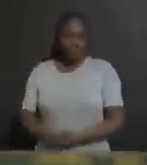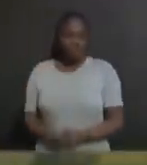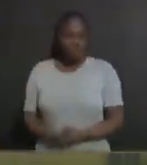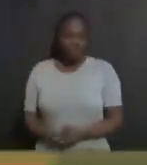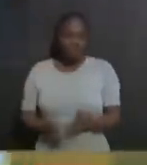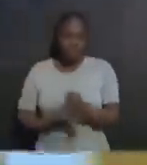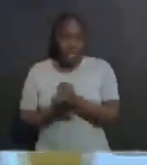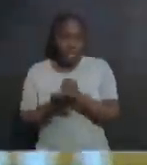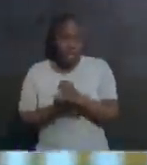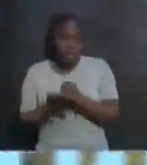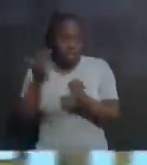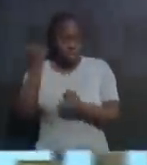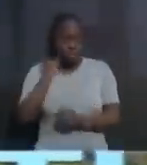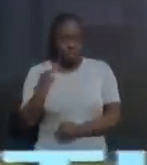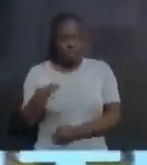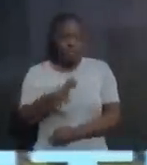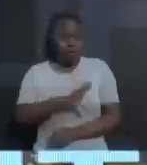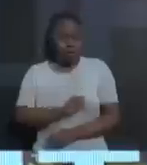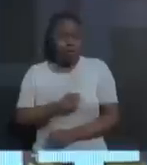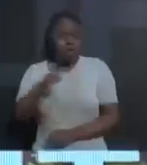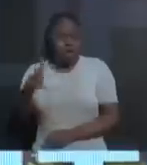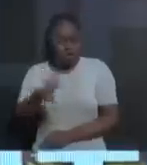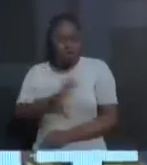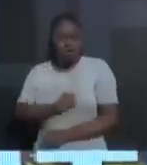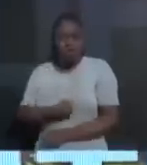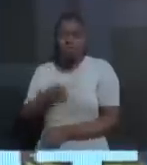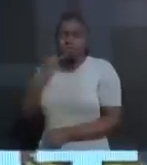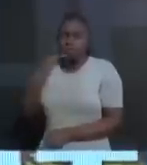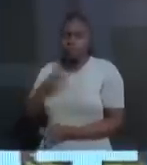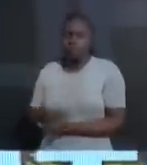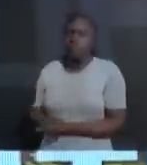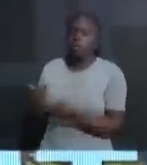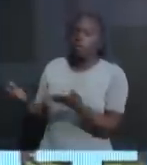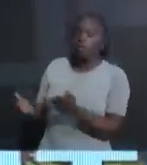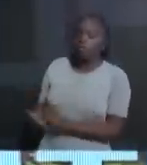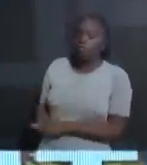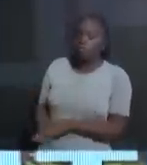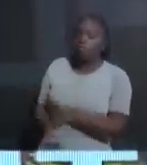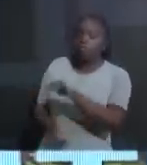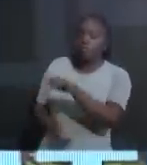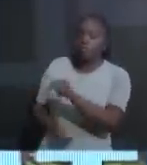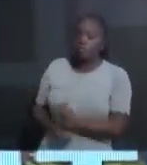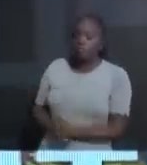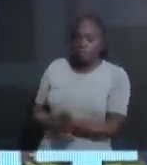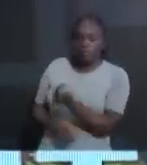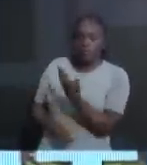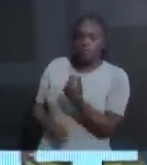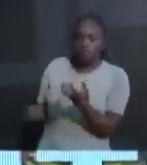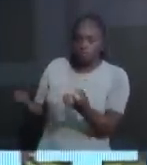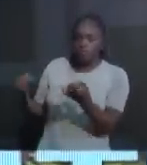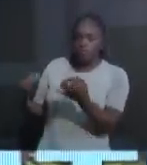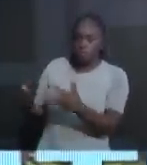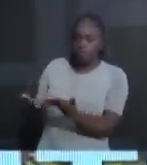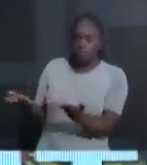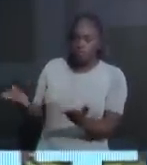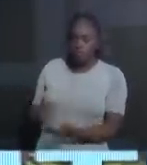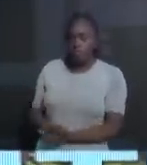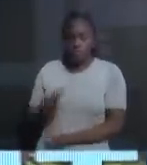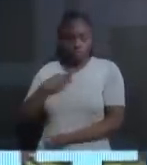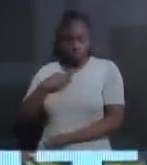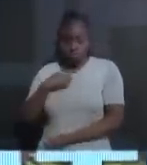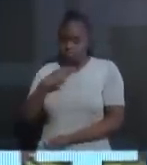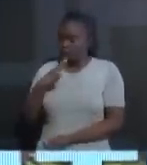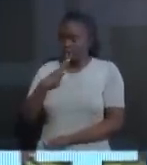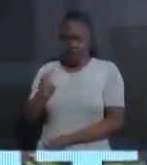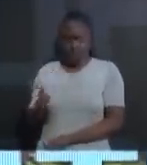base da profecia é o amor. Quando você ama, você não aguenta. Você fala assim: oi, coisinha, vem cá, deixa eu falar com você. Não te